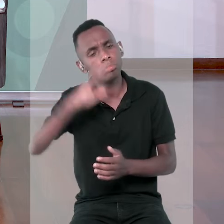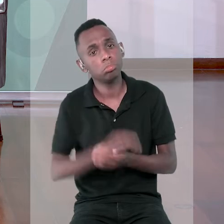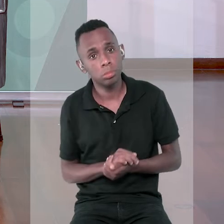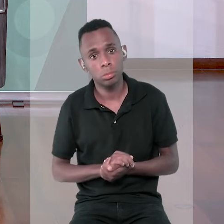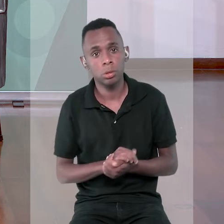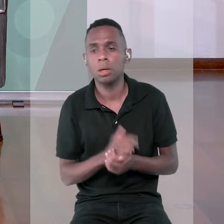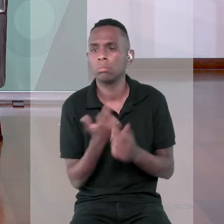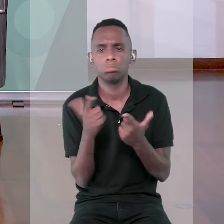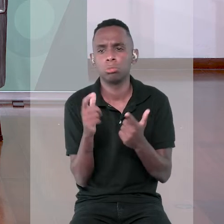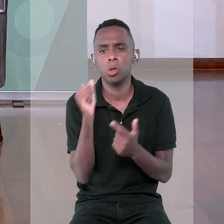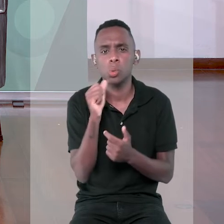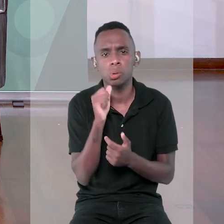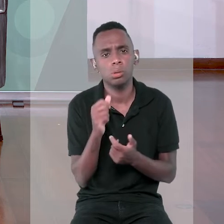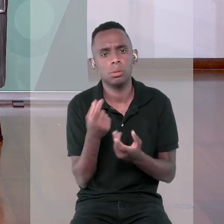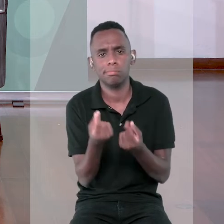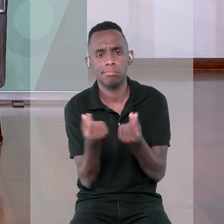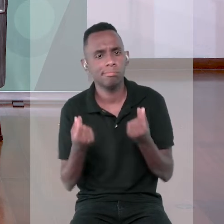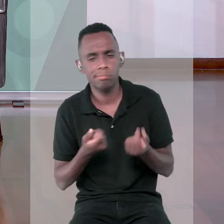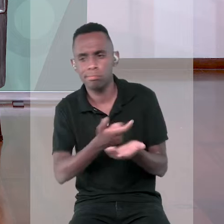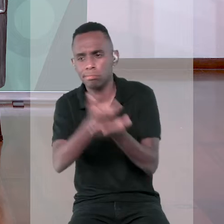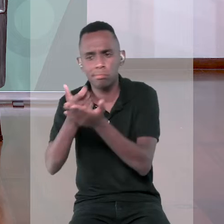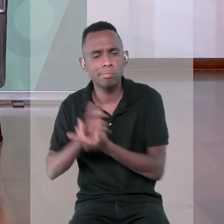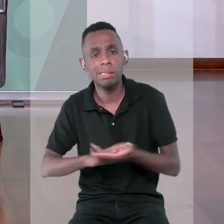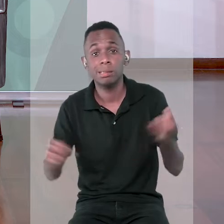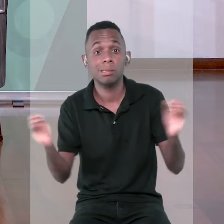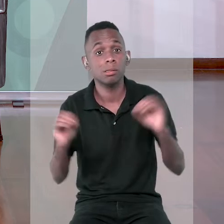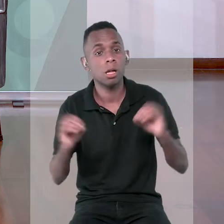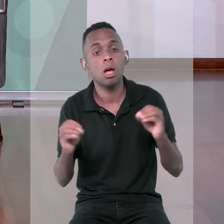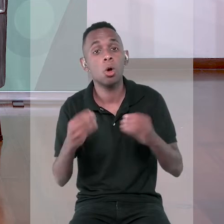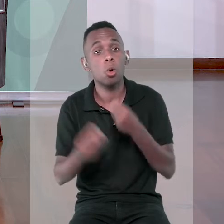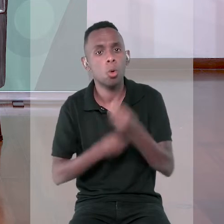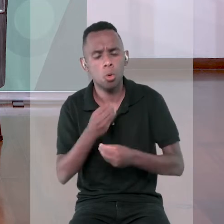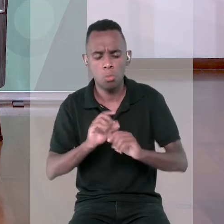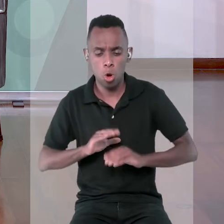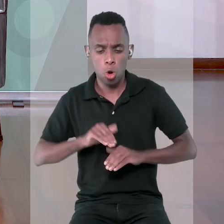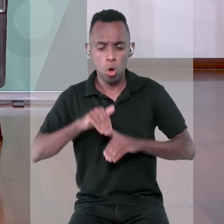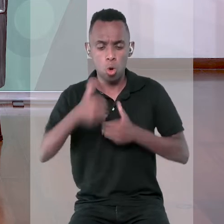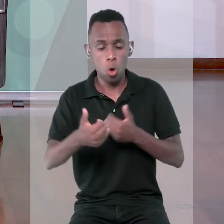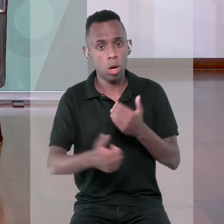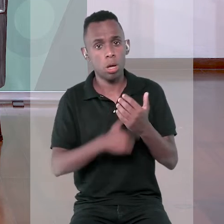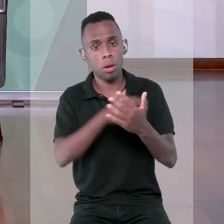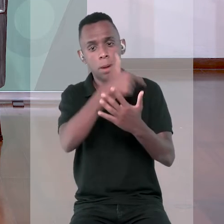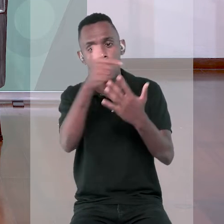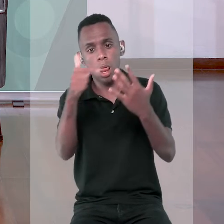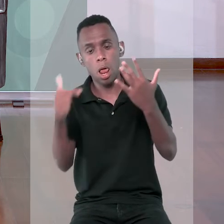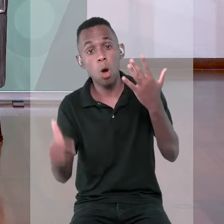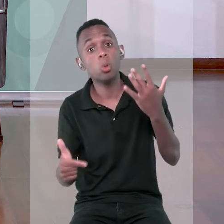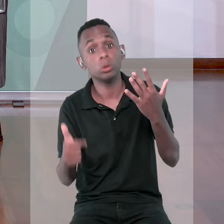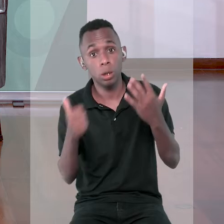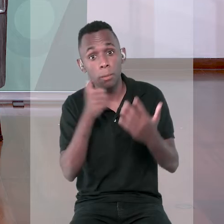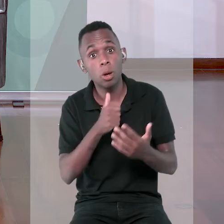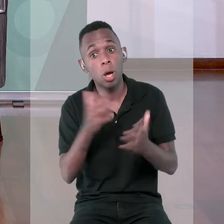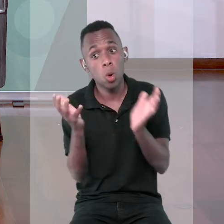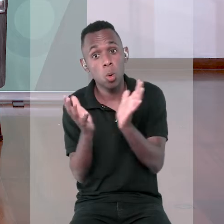E ela não tinha nem recursos, nem armas, nem nada. Ela lutou com astúcia. Ela e mais outras 40 mulheres